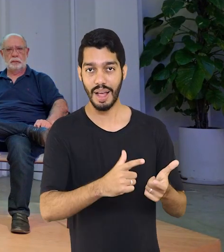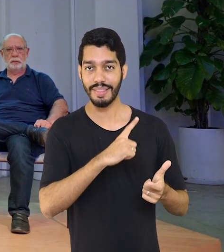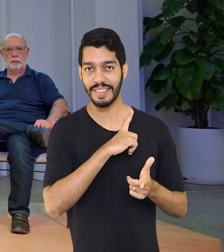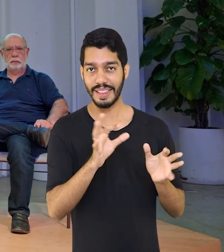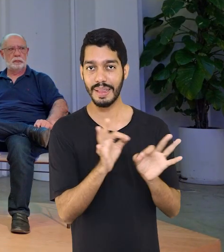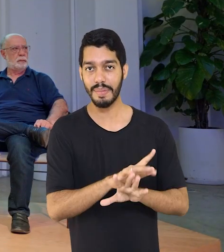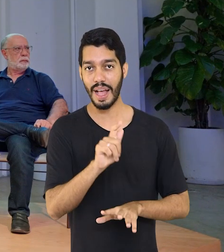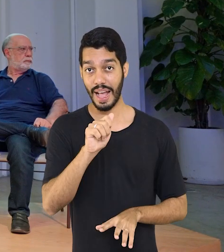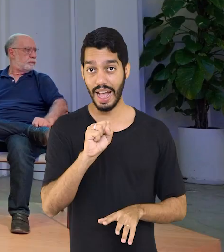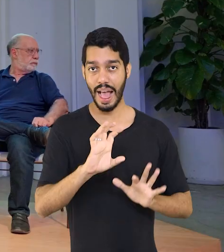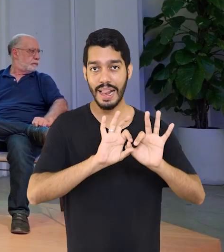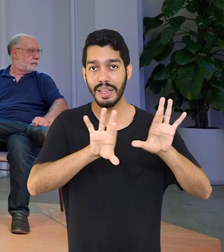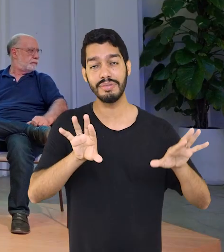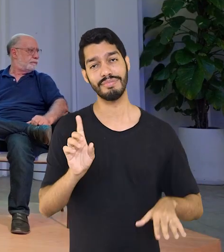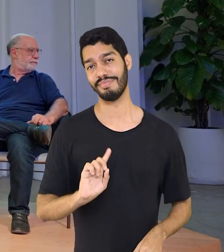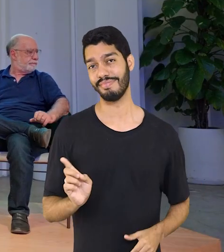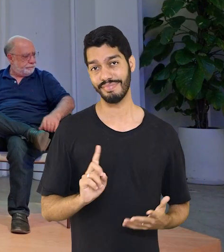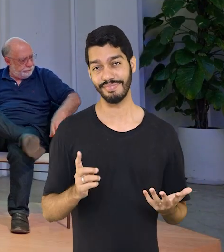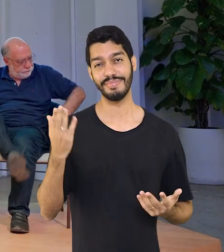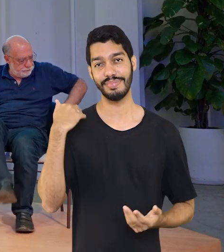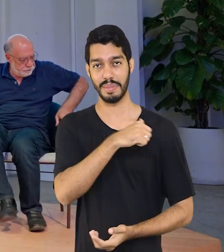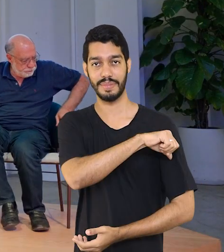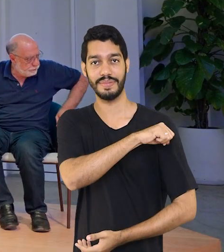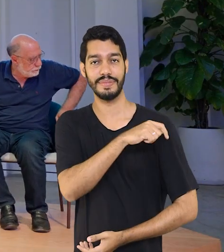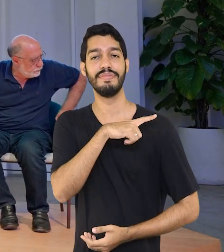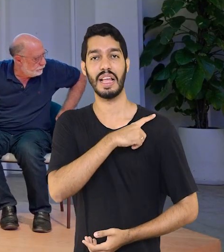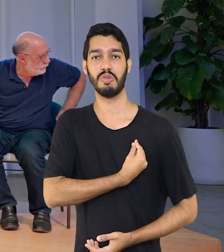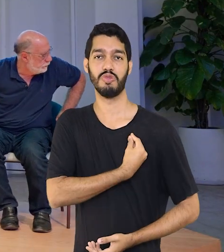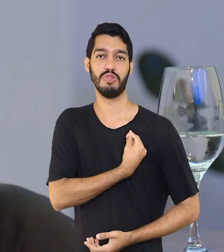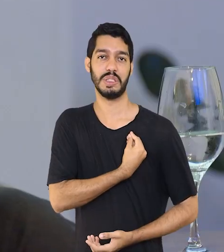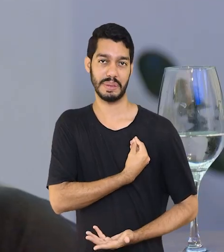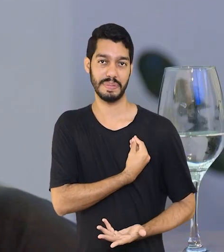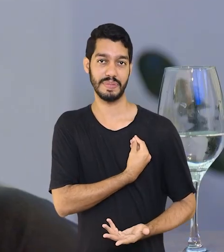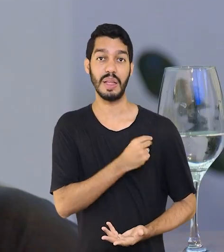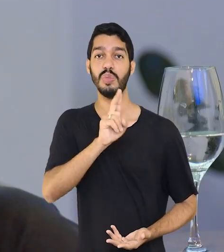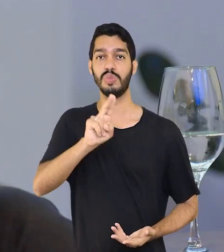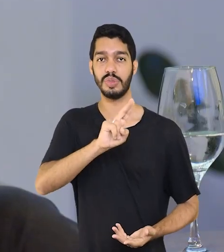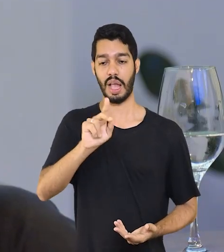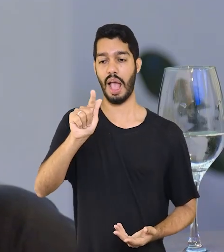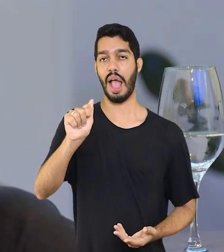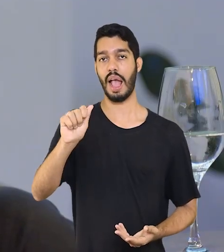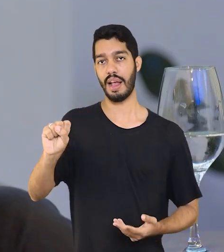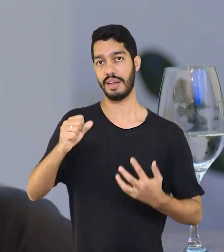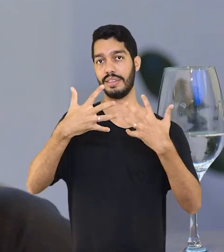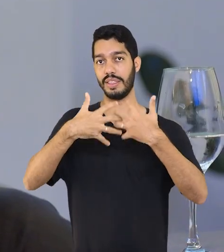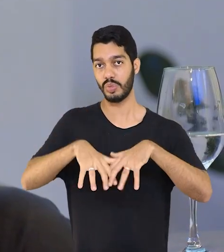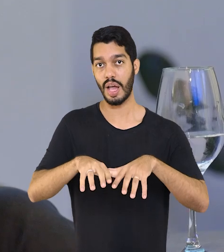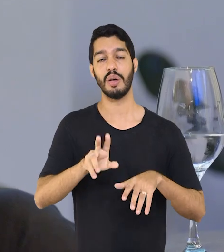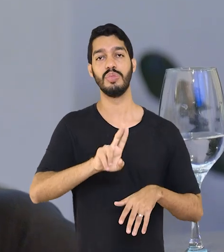lugar que tem gás. Então, o Rio de Janeiro vivenciou isso no passado, usando o gás